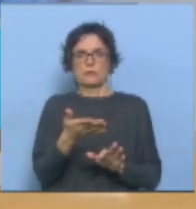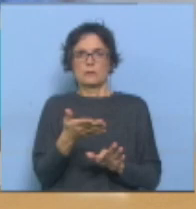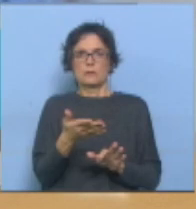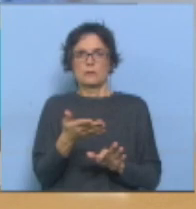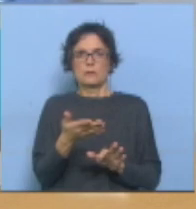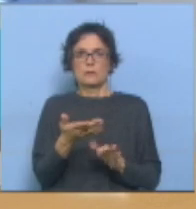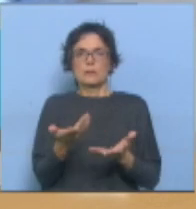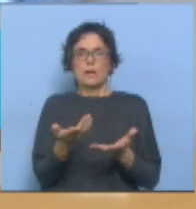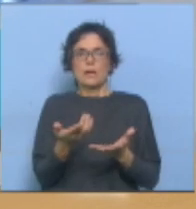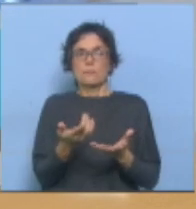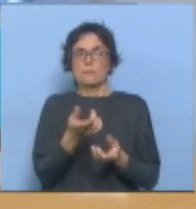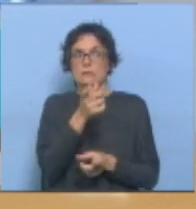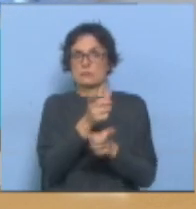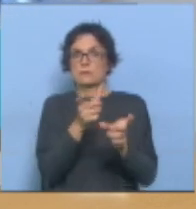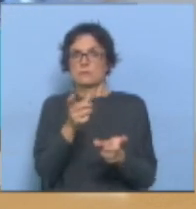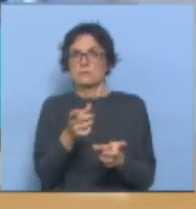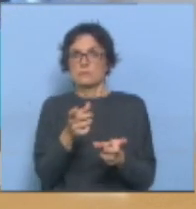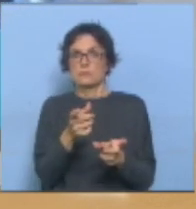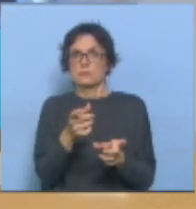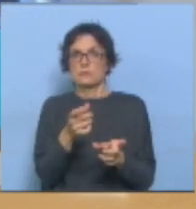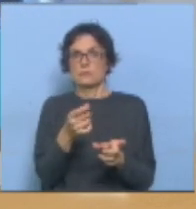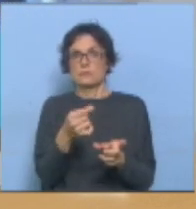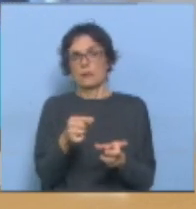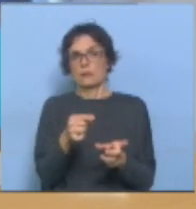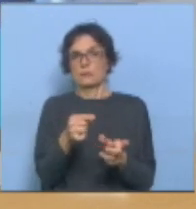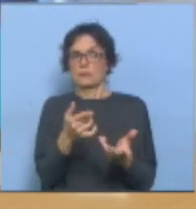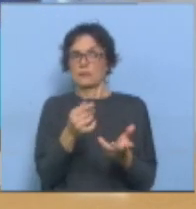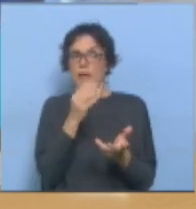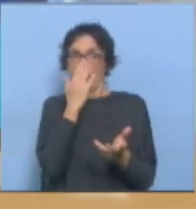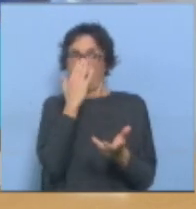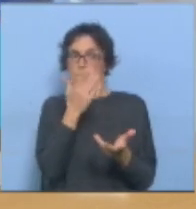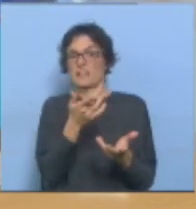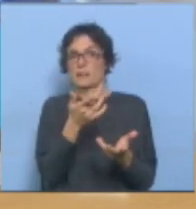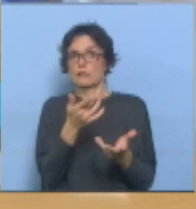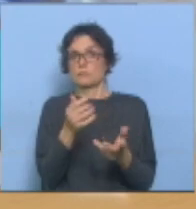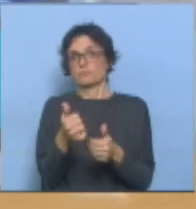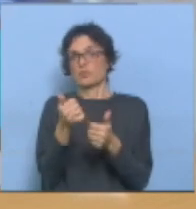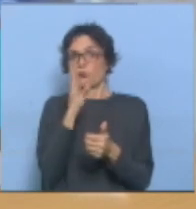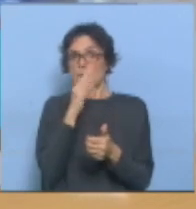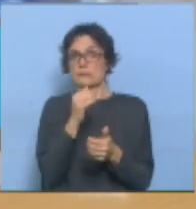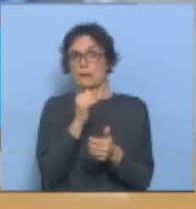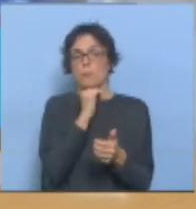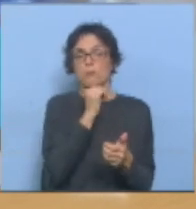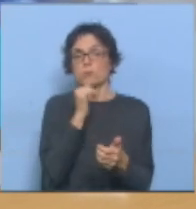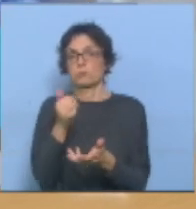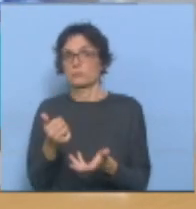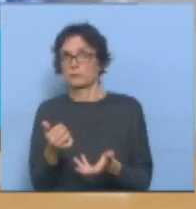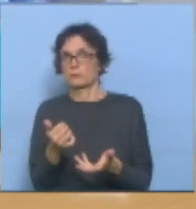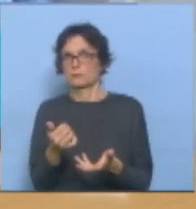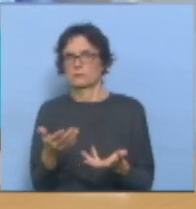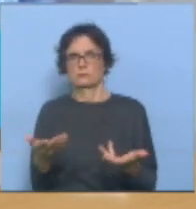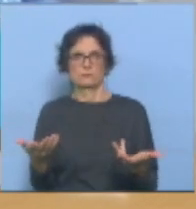algumas pessoas é mais económico, mas é um tema que me provoca alguma rejeição,